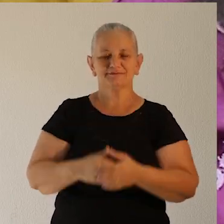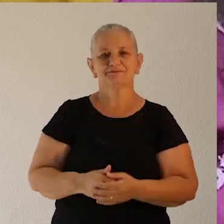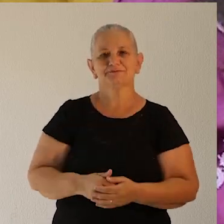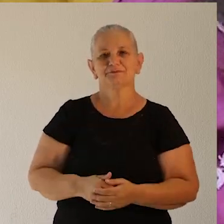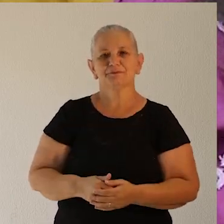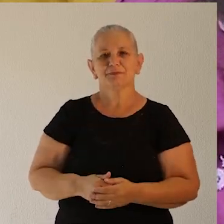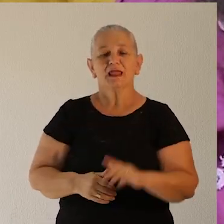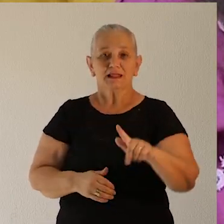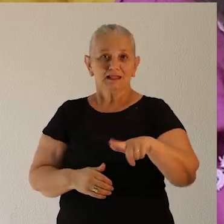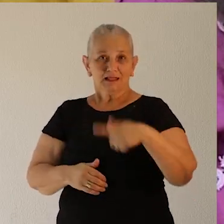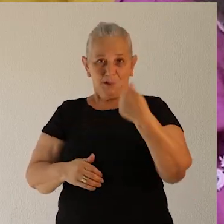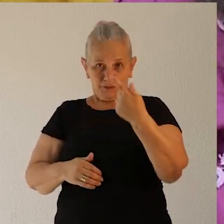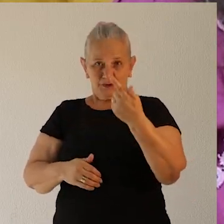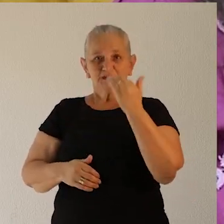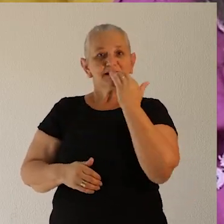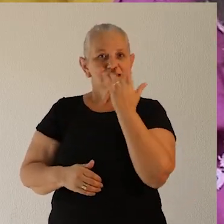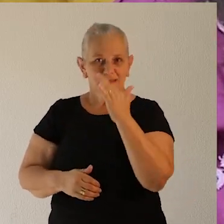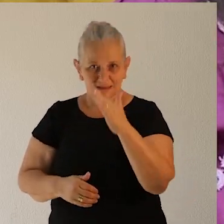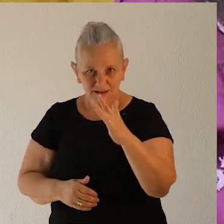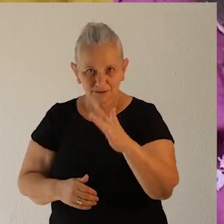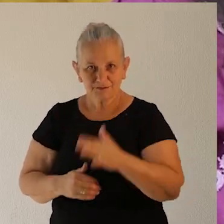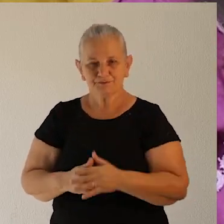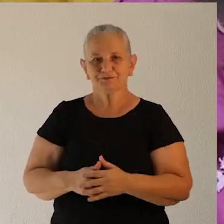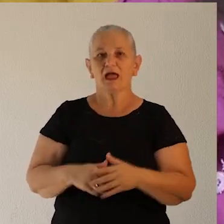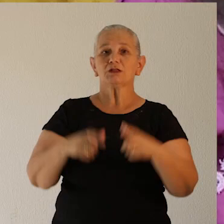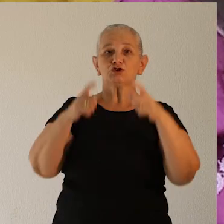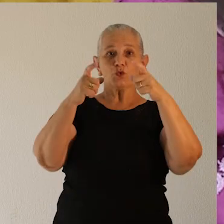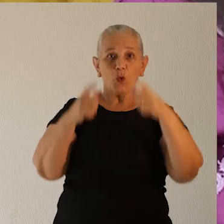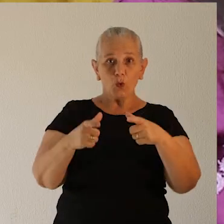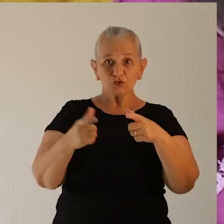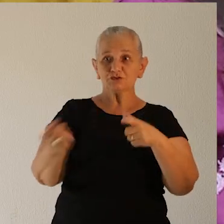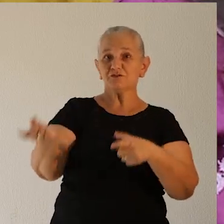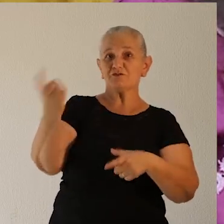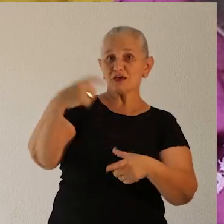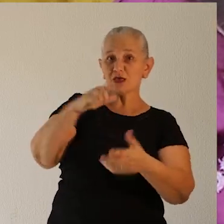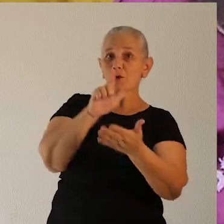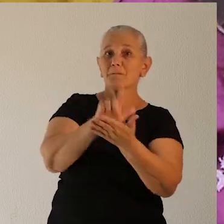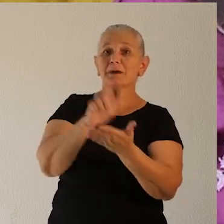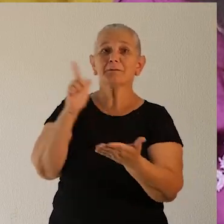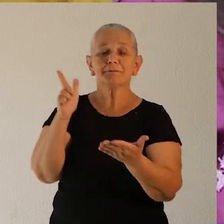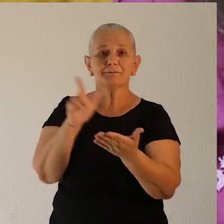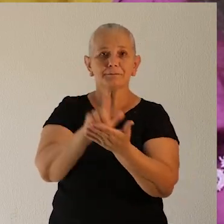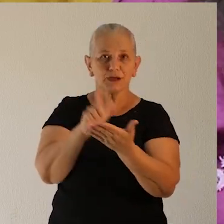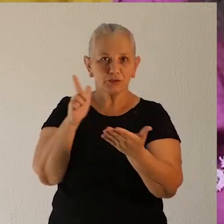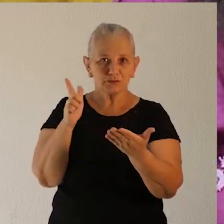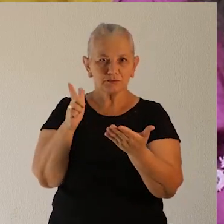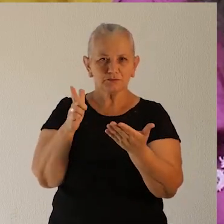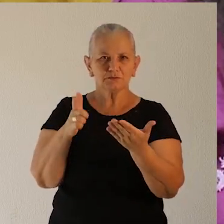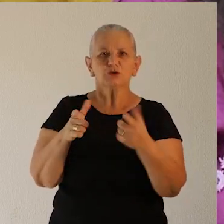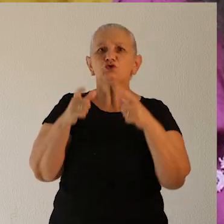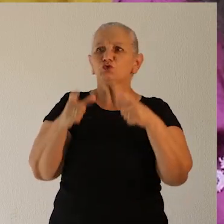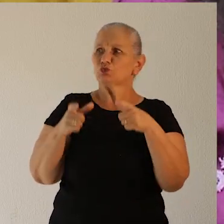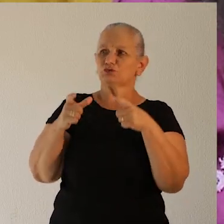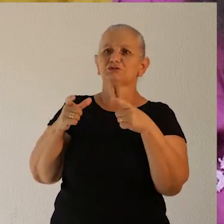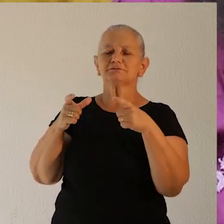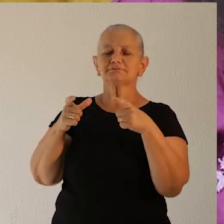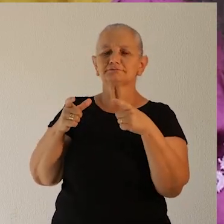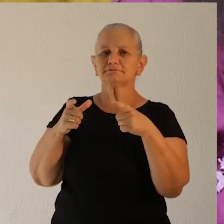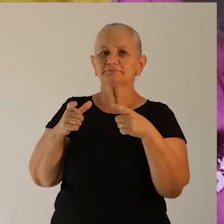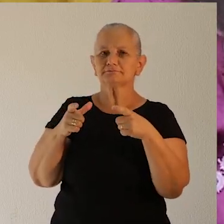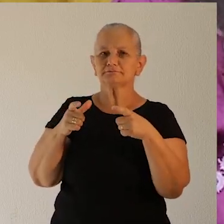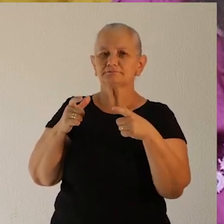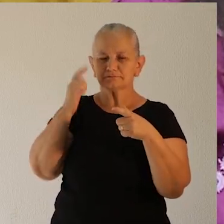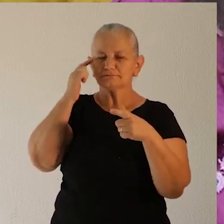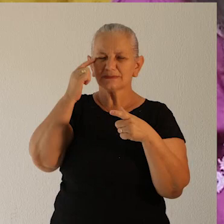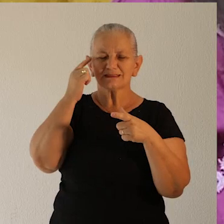A próxima música é De Onde Vem o Papel. E vem? De onde vem o papel? É,